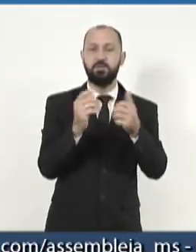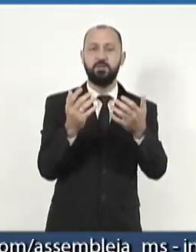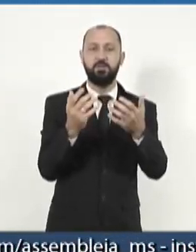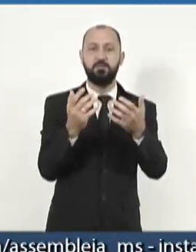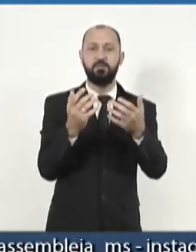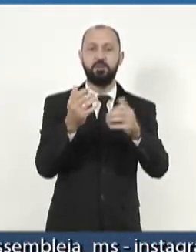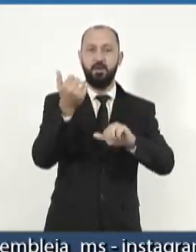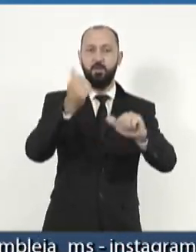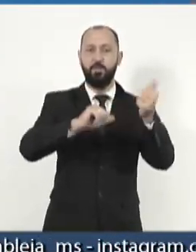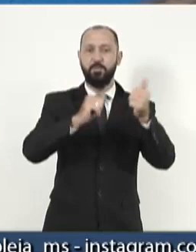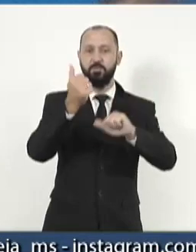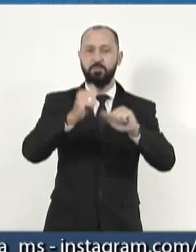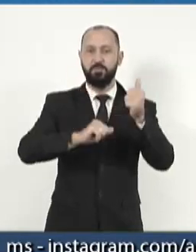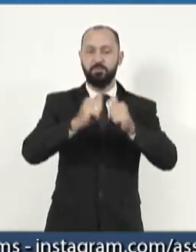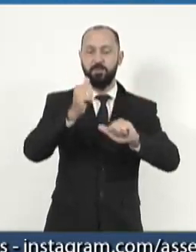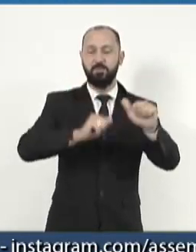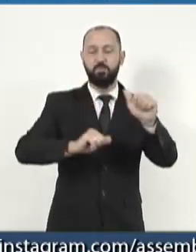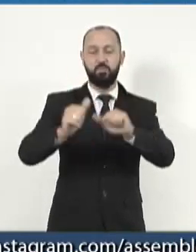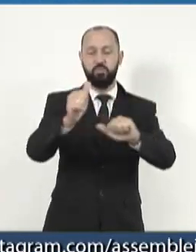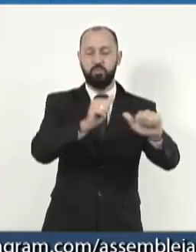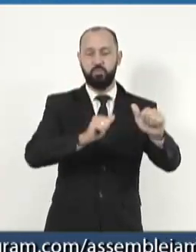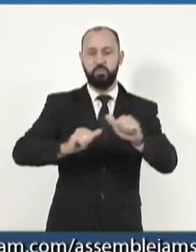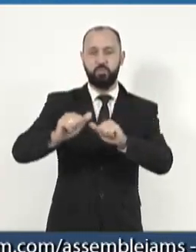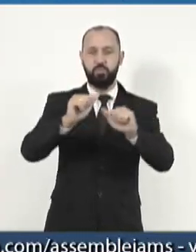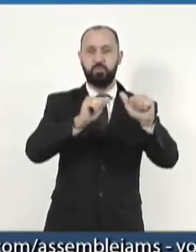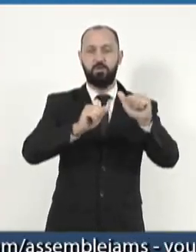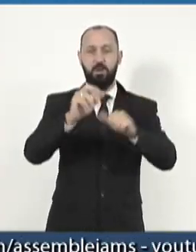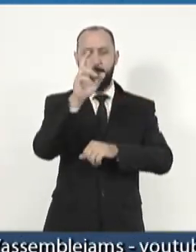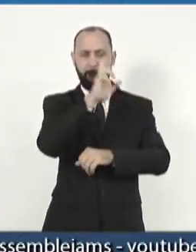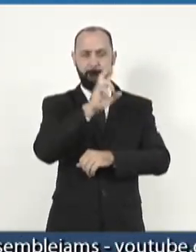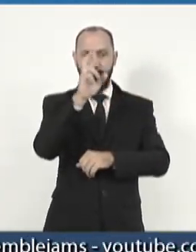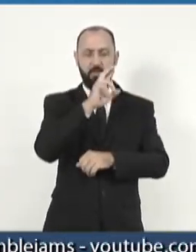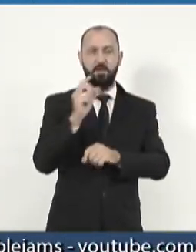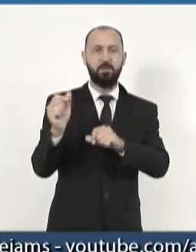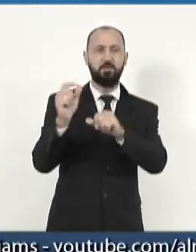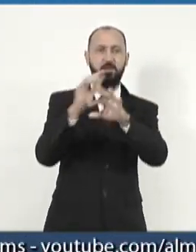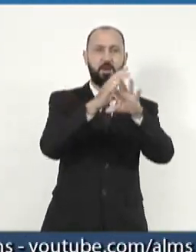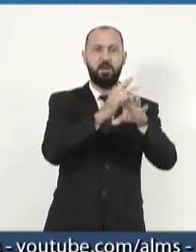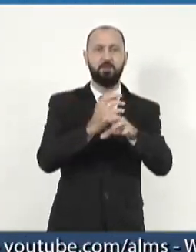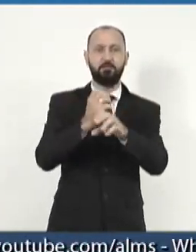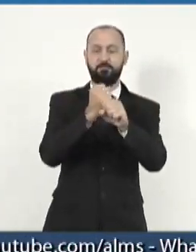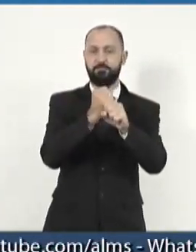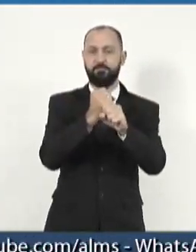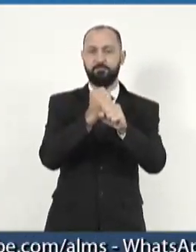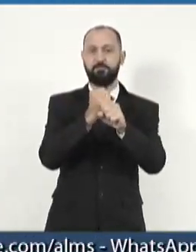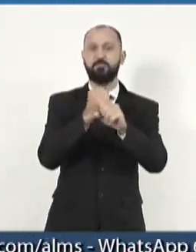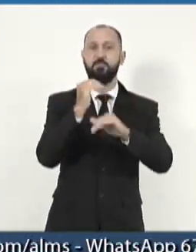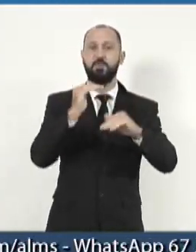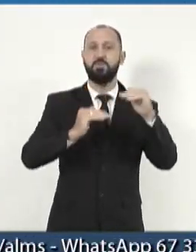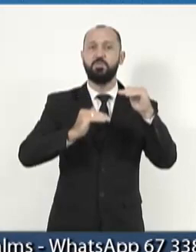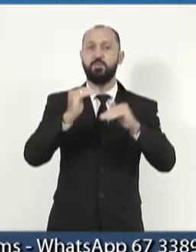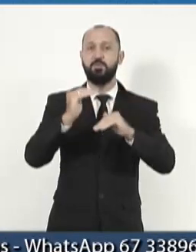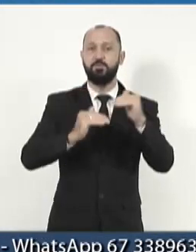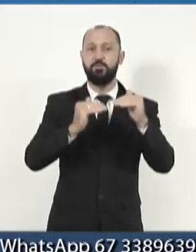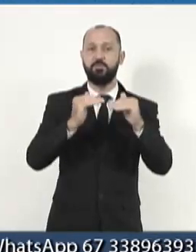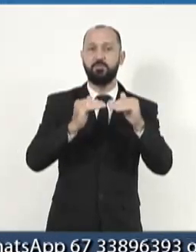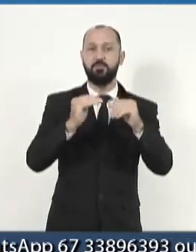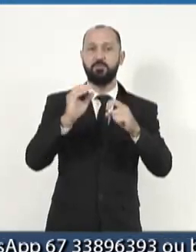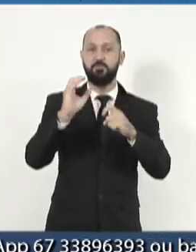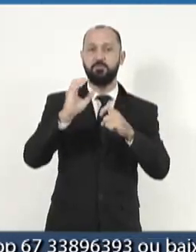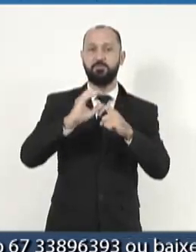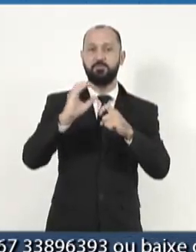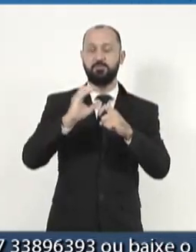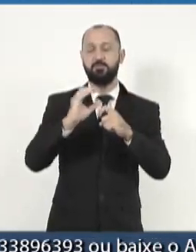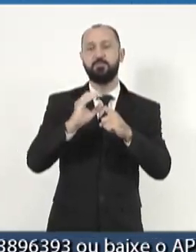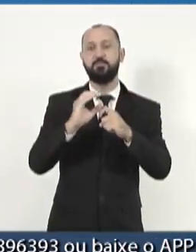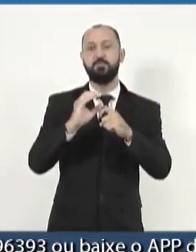A Assembleia fez o seu papel, ela teve uma participação muito importante, fazendo a interlocução com o